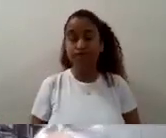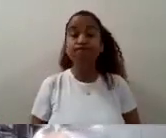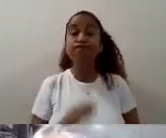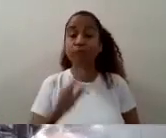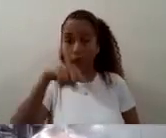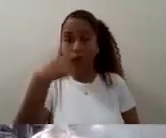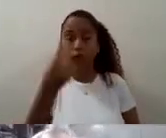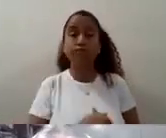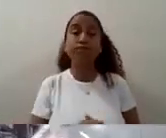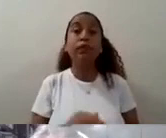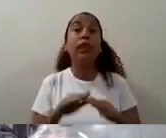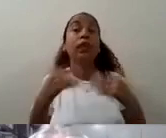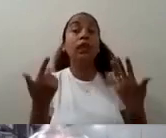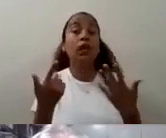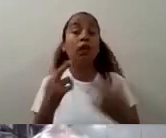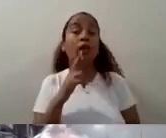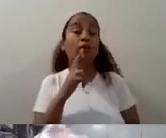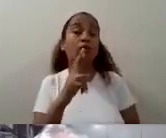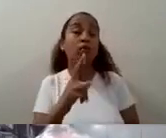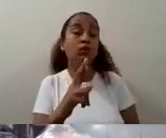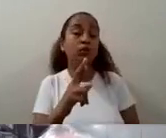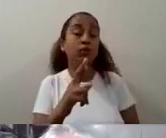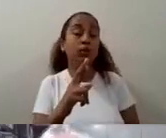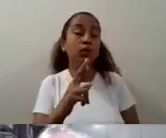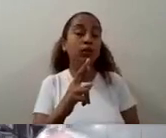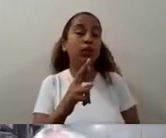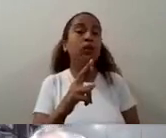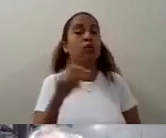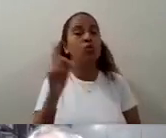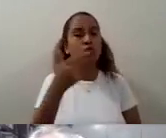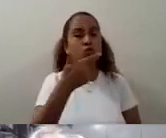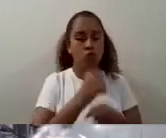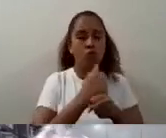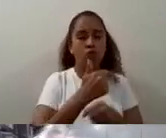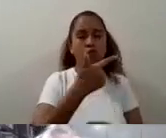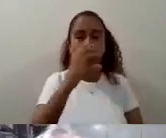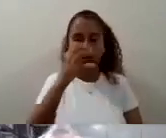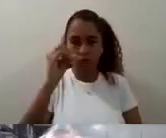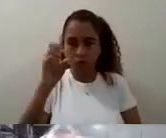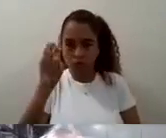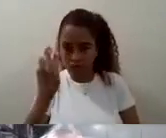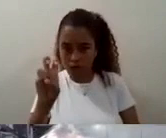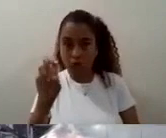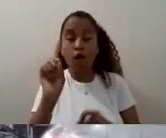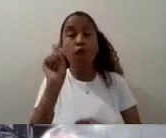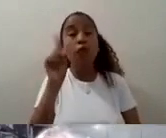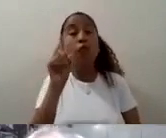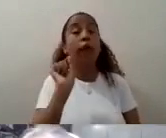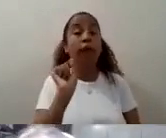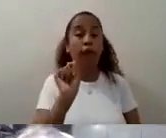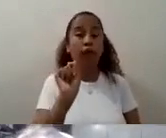Então, o resultado dessa CFE foi que comunidades abriram suas portas